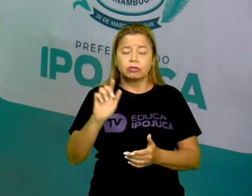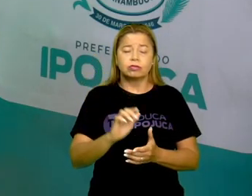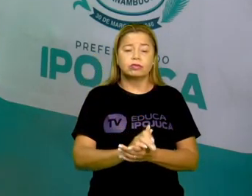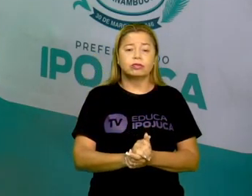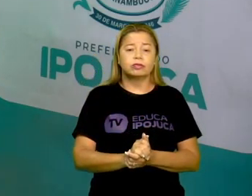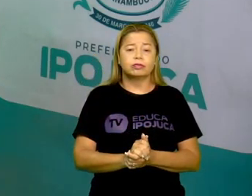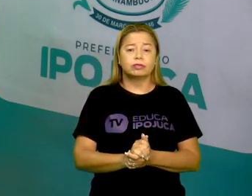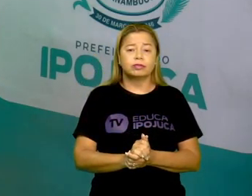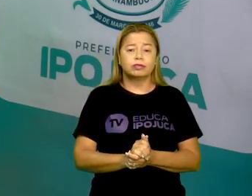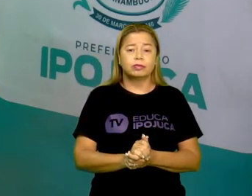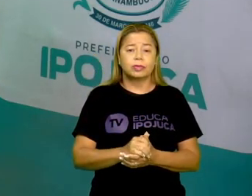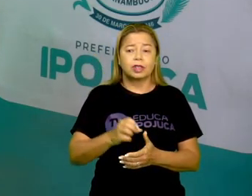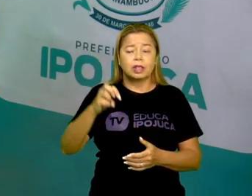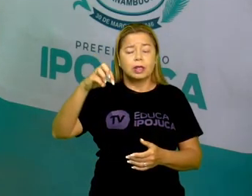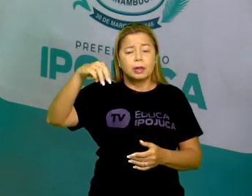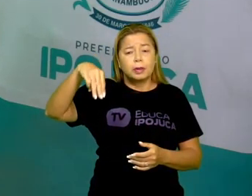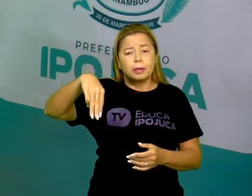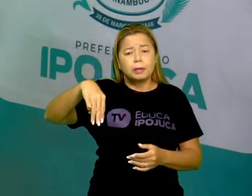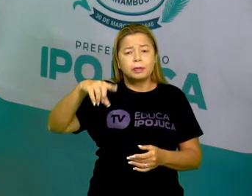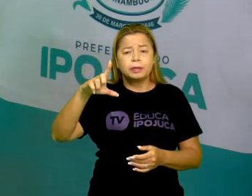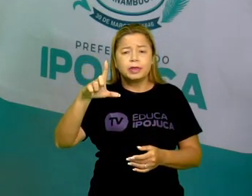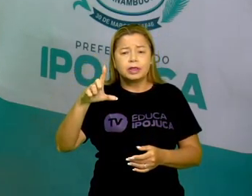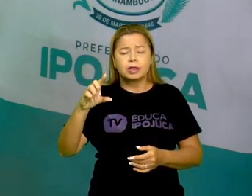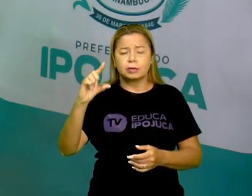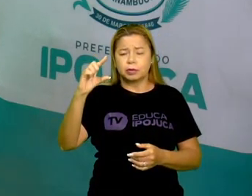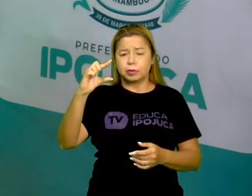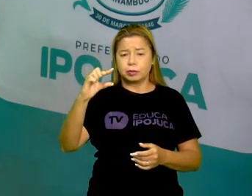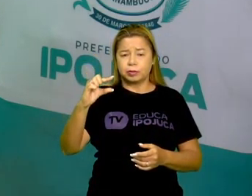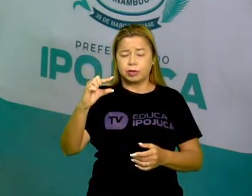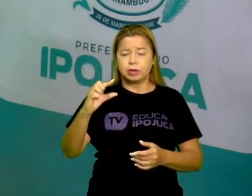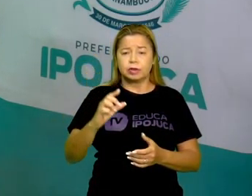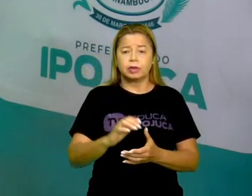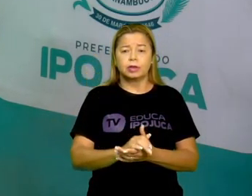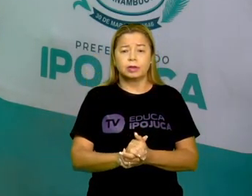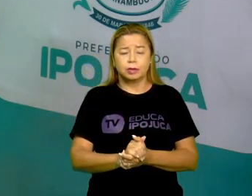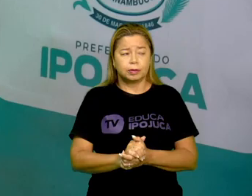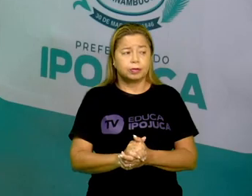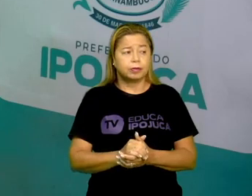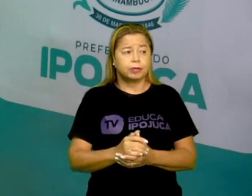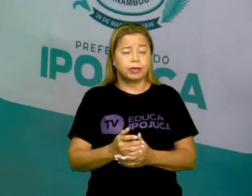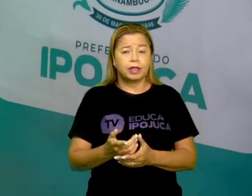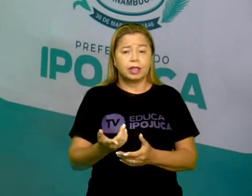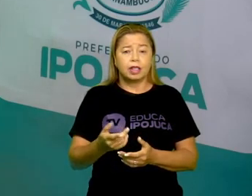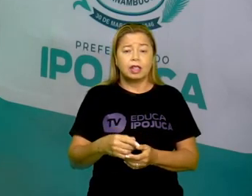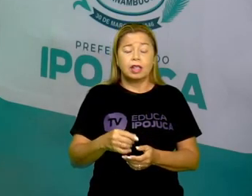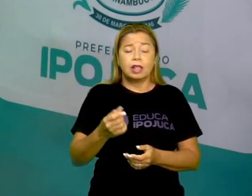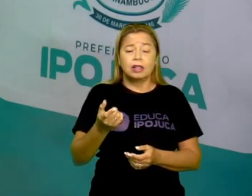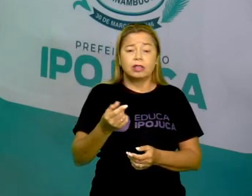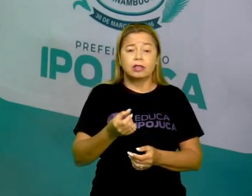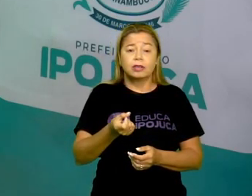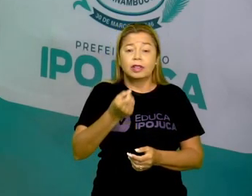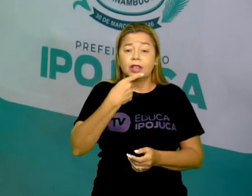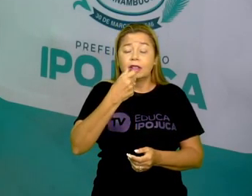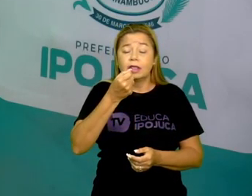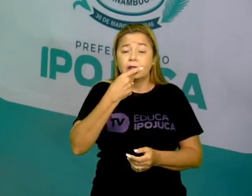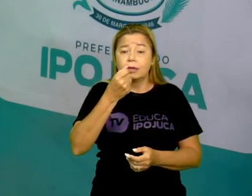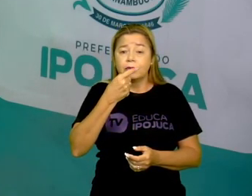maiores, miligrama e o centigrama para menores. Isso aqui tem bastante em remédio, a gente consegue ver.